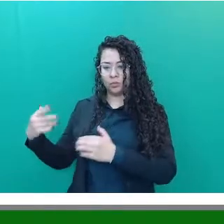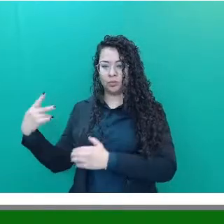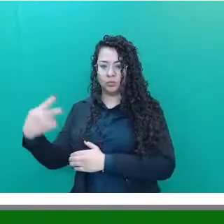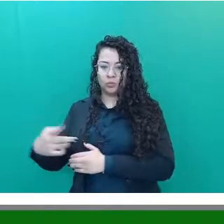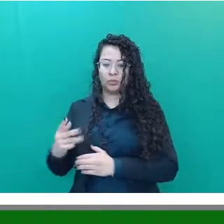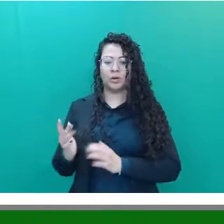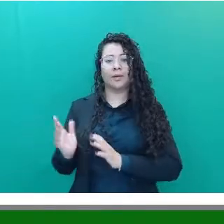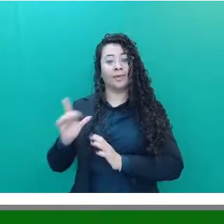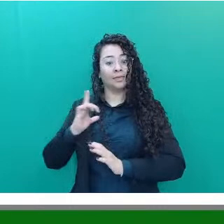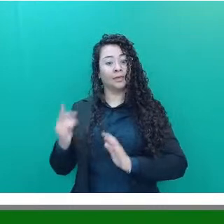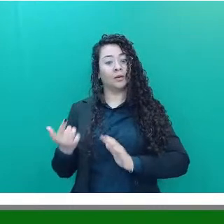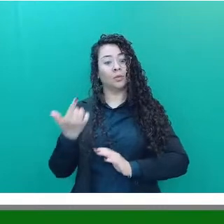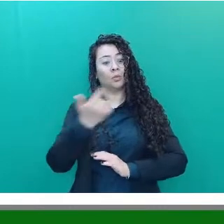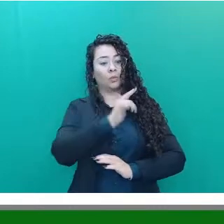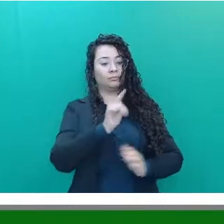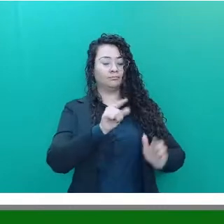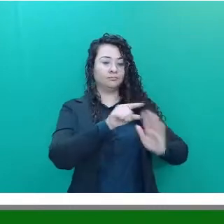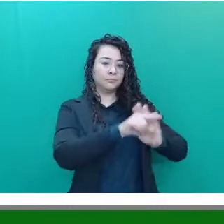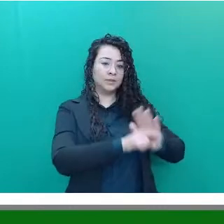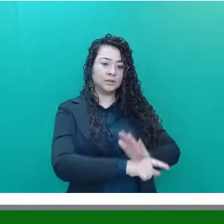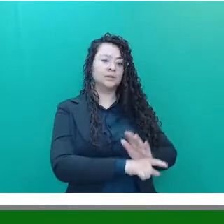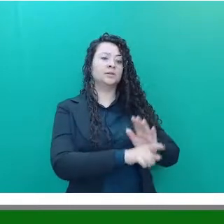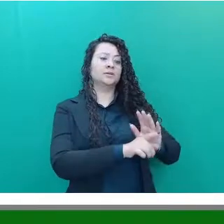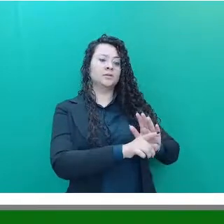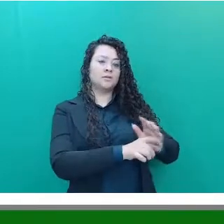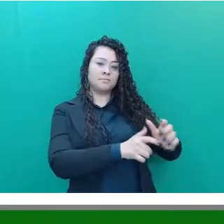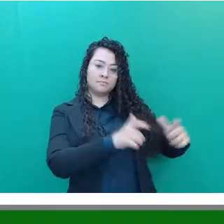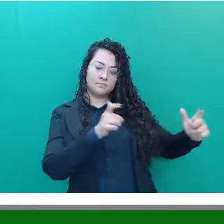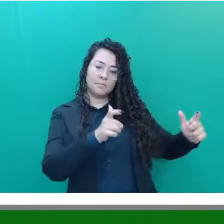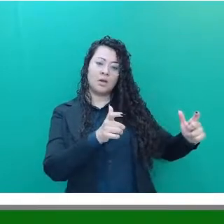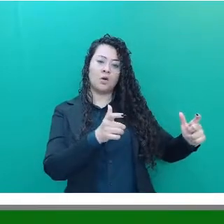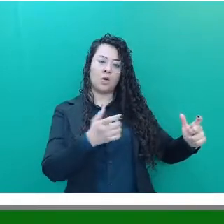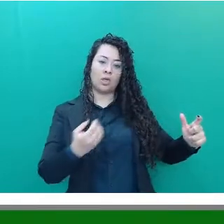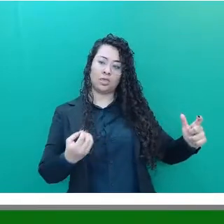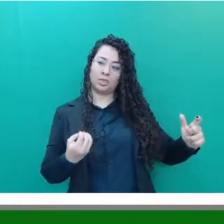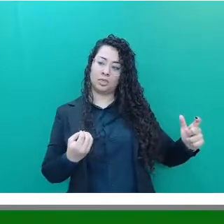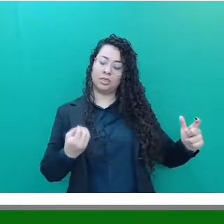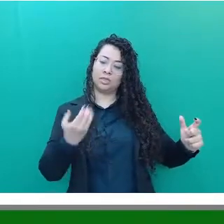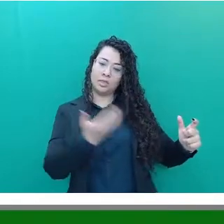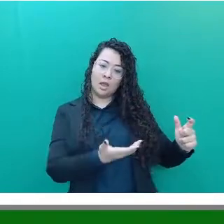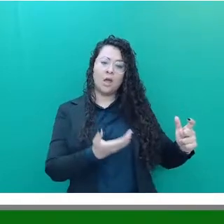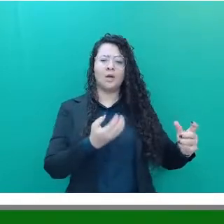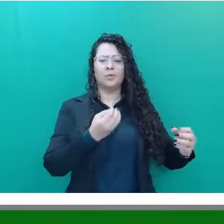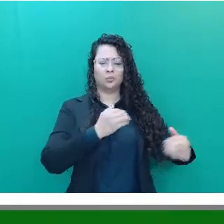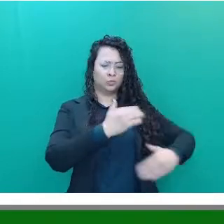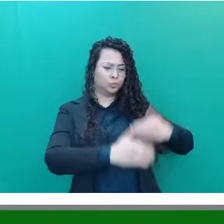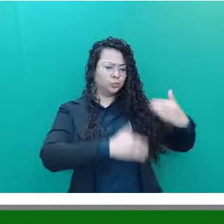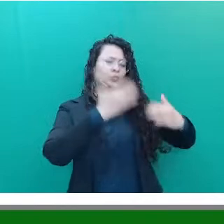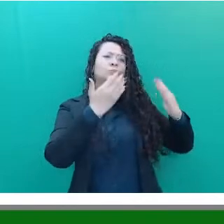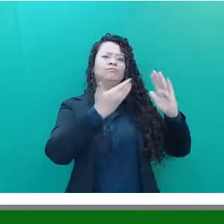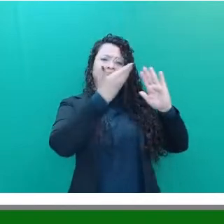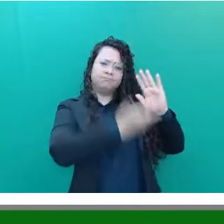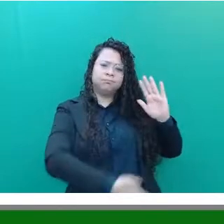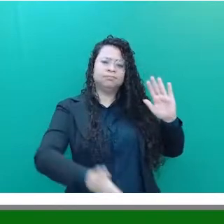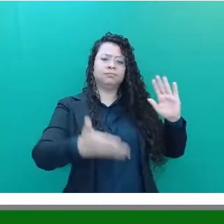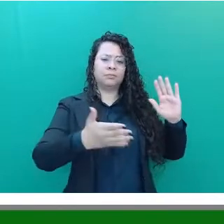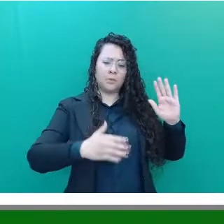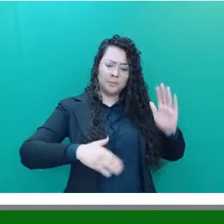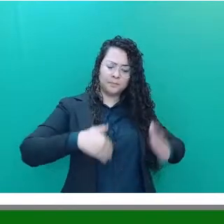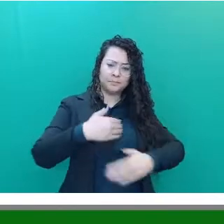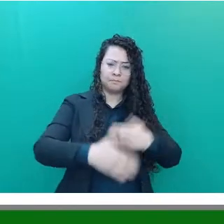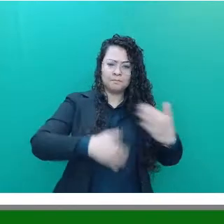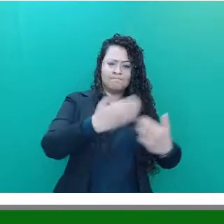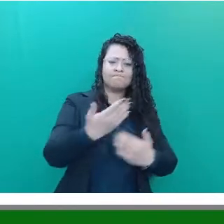pesquisa maior, inclusive fornecendo produções no decorrer, no processo do